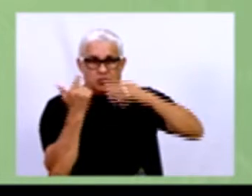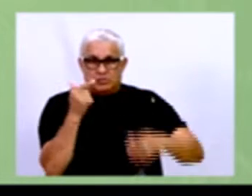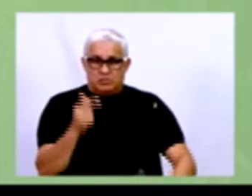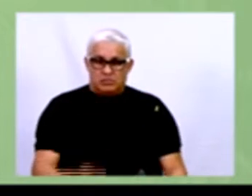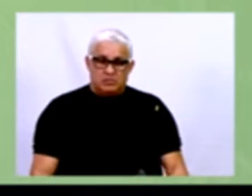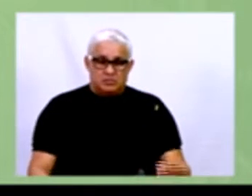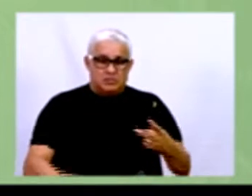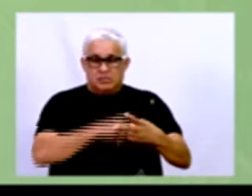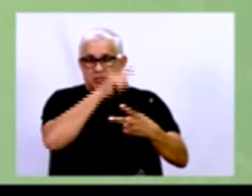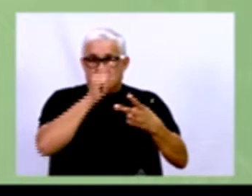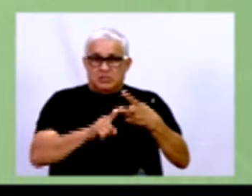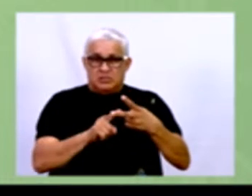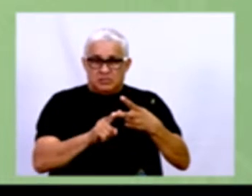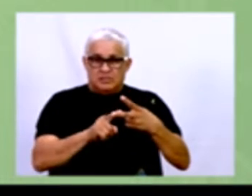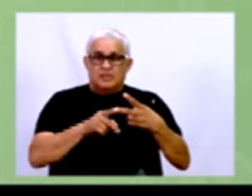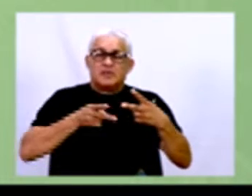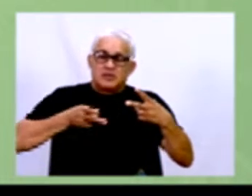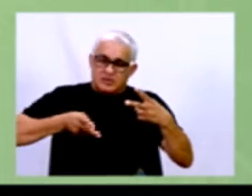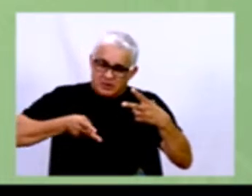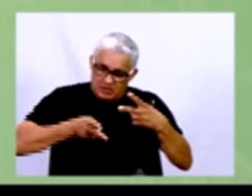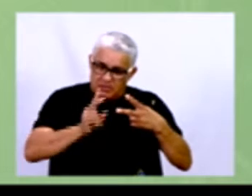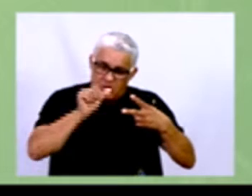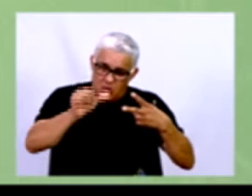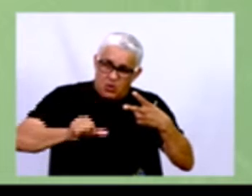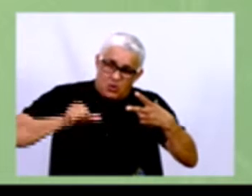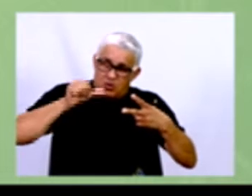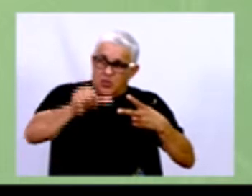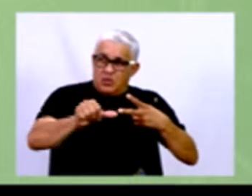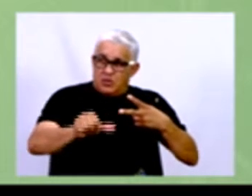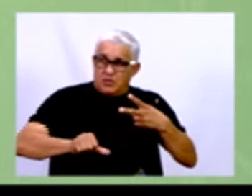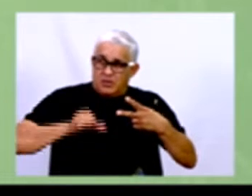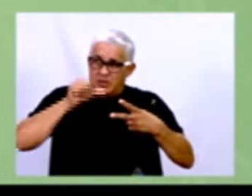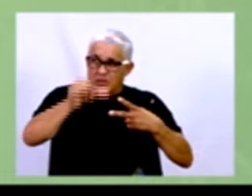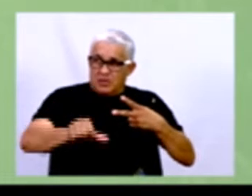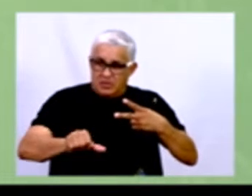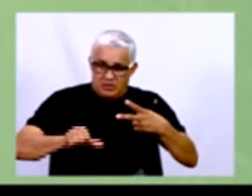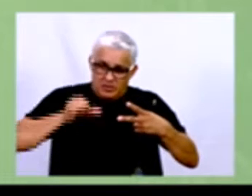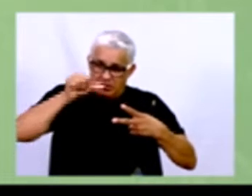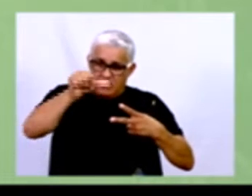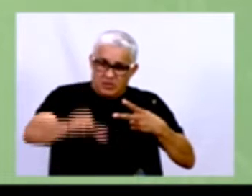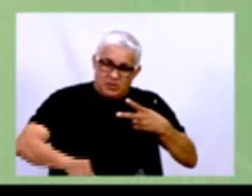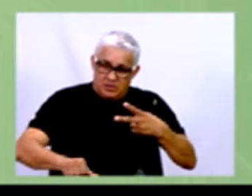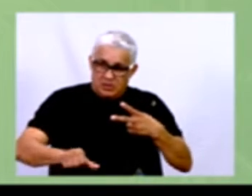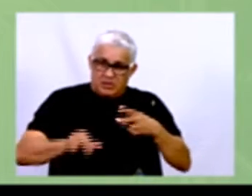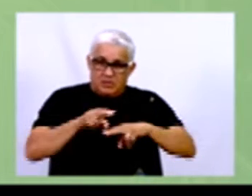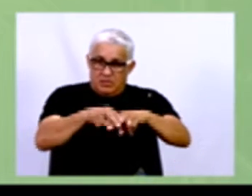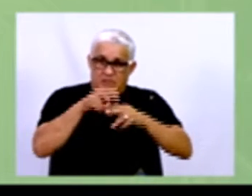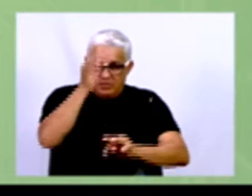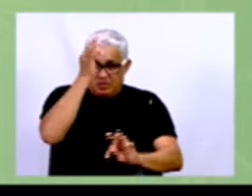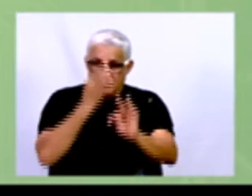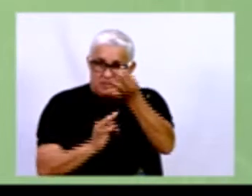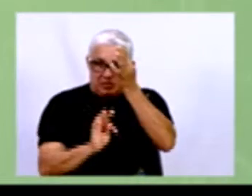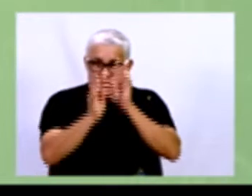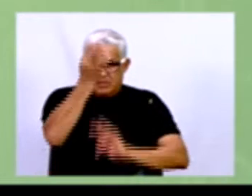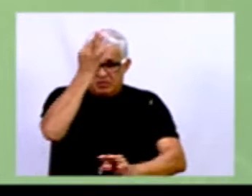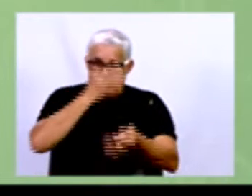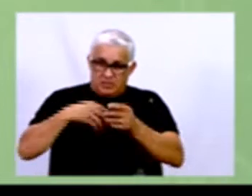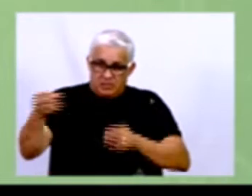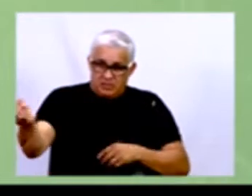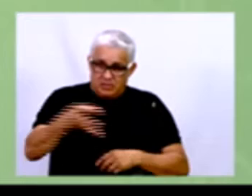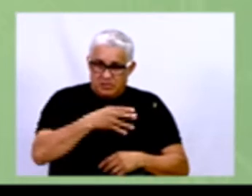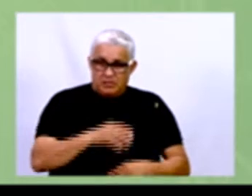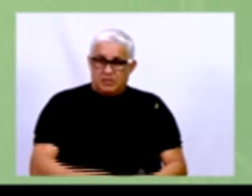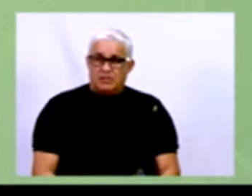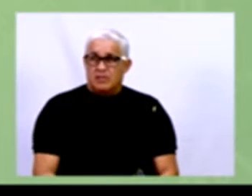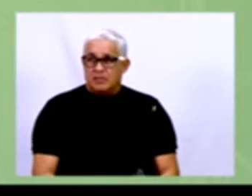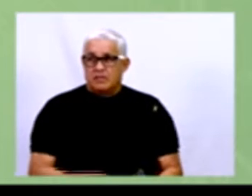Segundo, que elas são continuamente modificadas por constantes inovações tecnológicas. Isso é um parâmetro importante porque